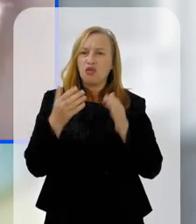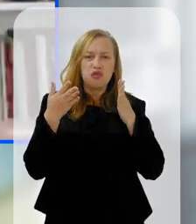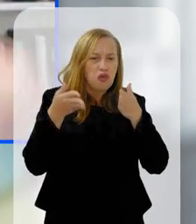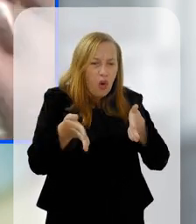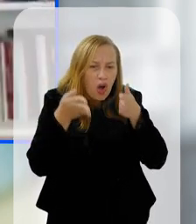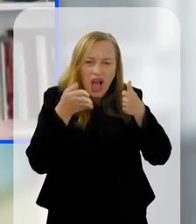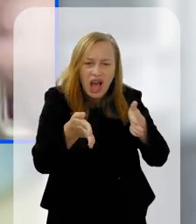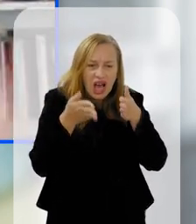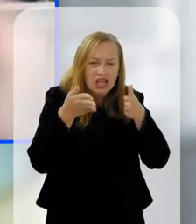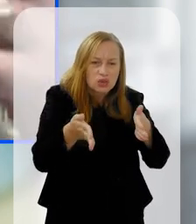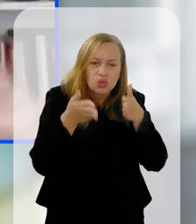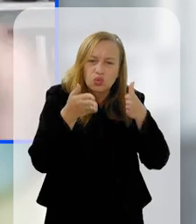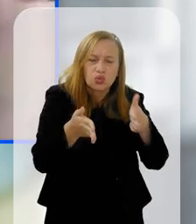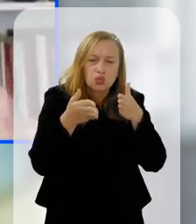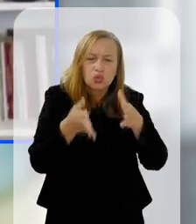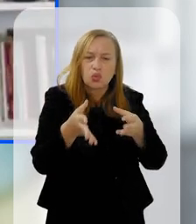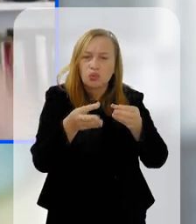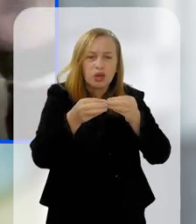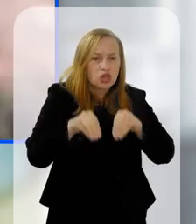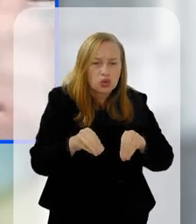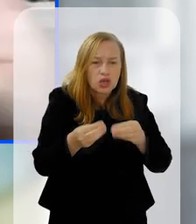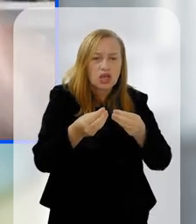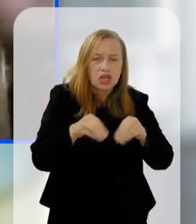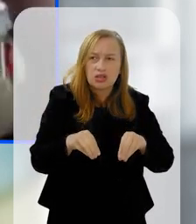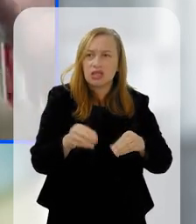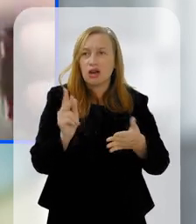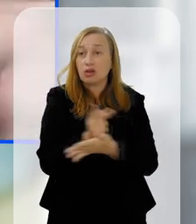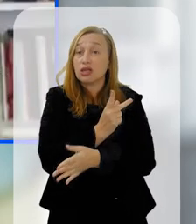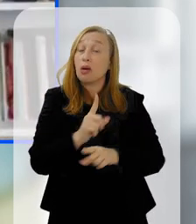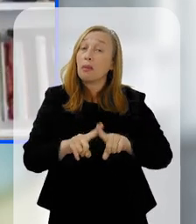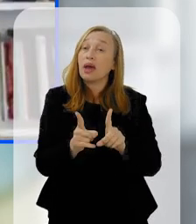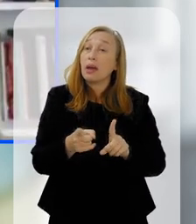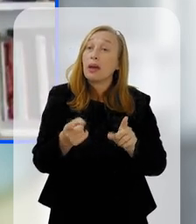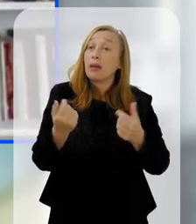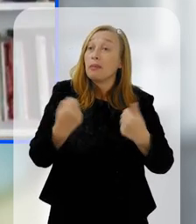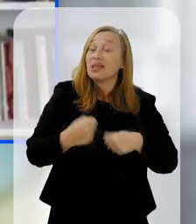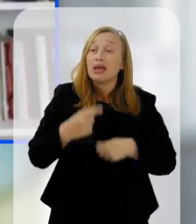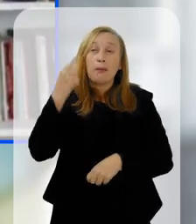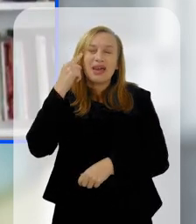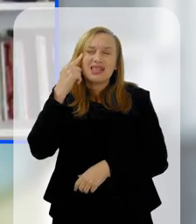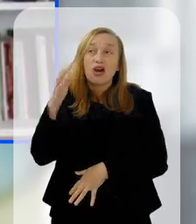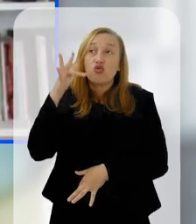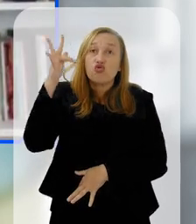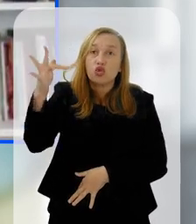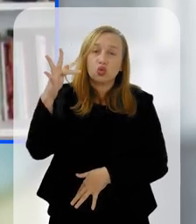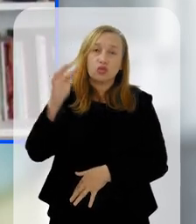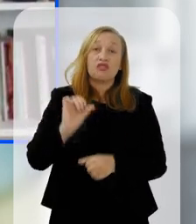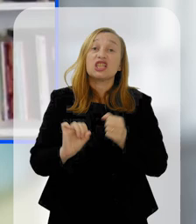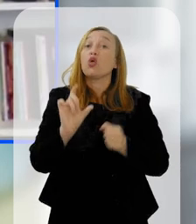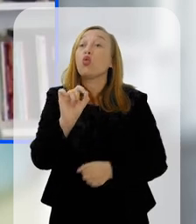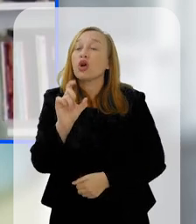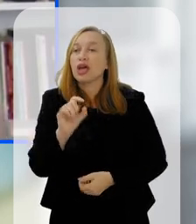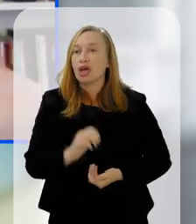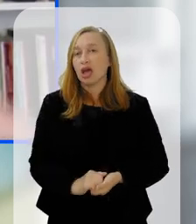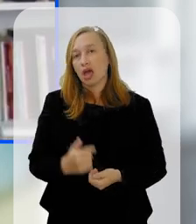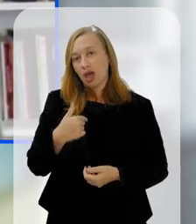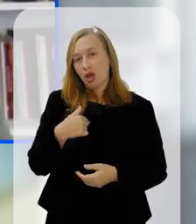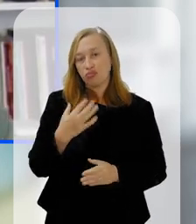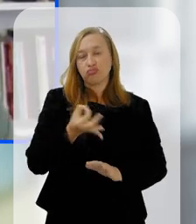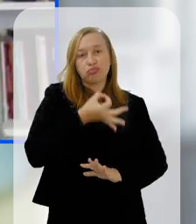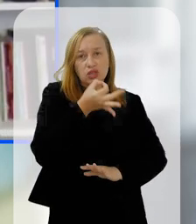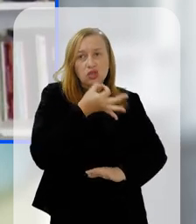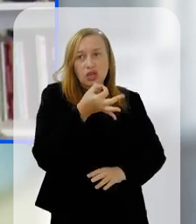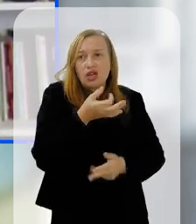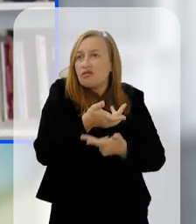só preso. Ah, o que aconteceu, e a gente precisa dar o próximo passo, que é o que nós vamos fazer Claro. daqui para frente. Eu tenho